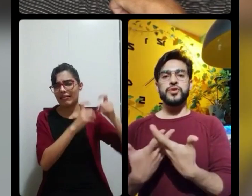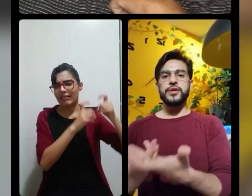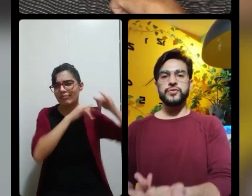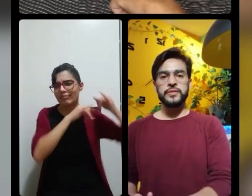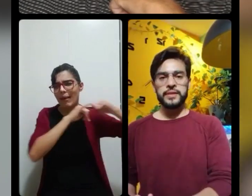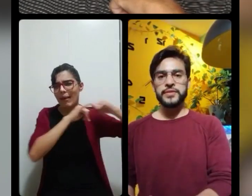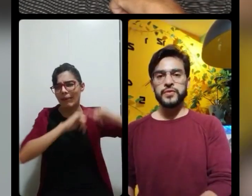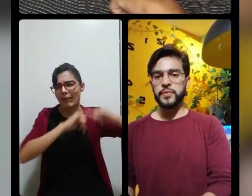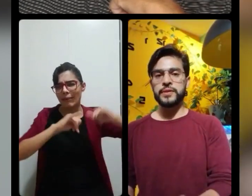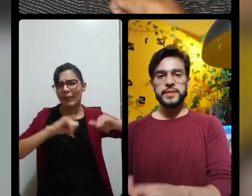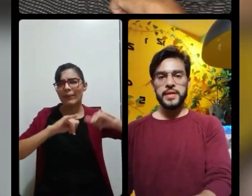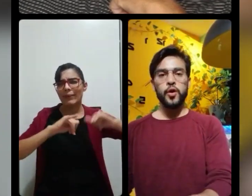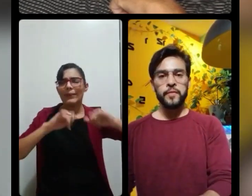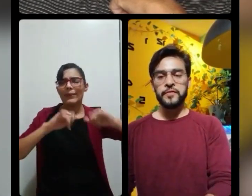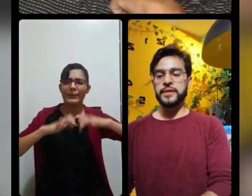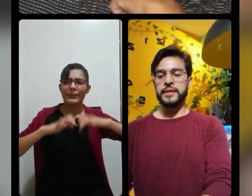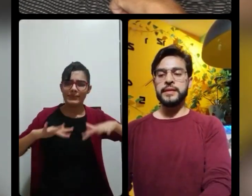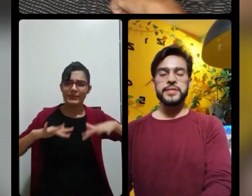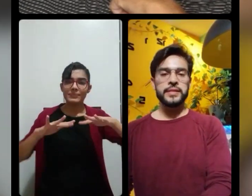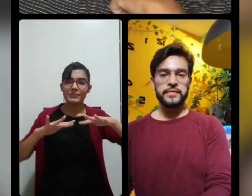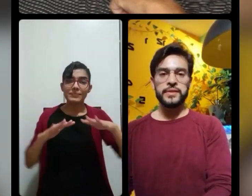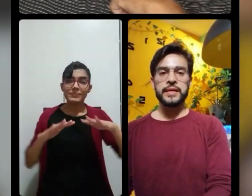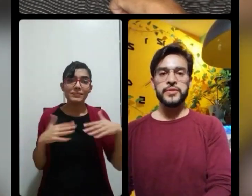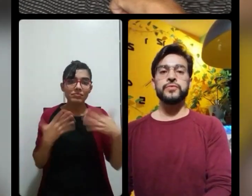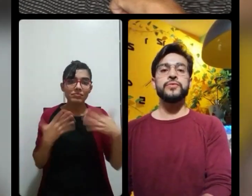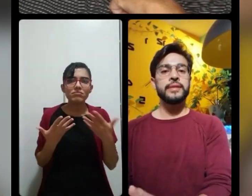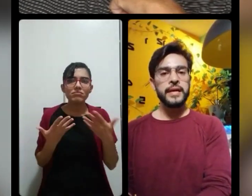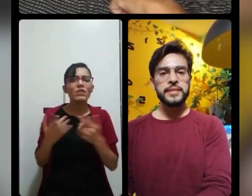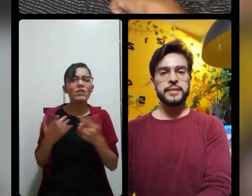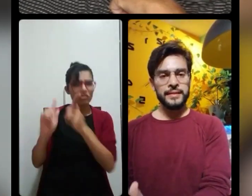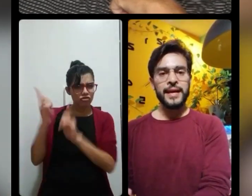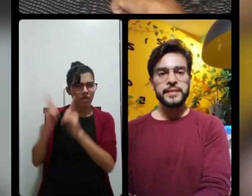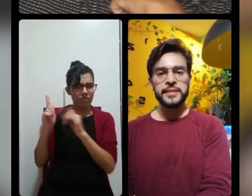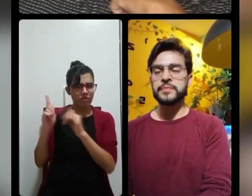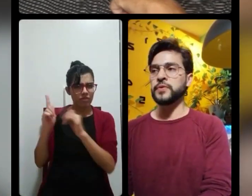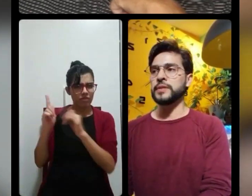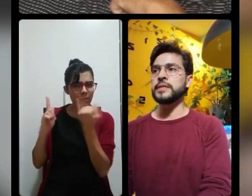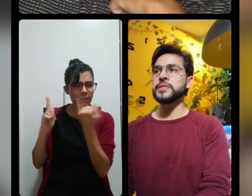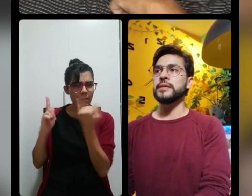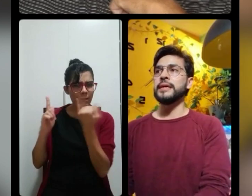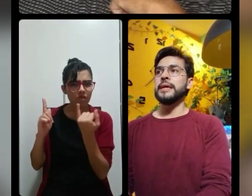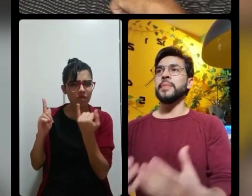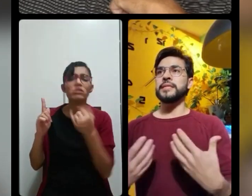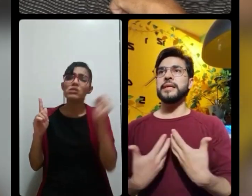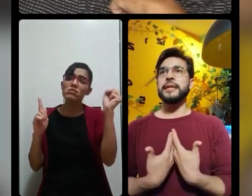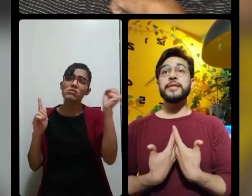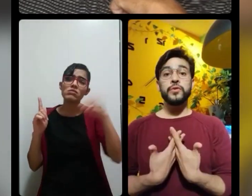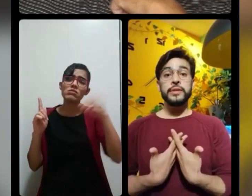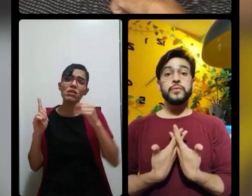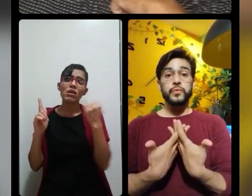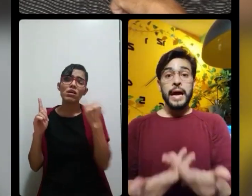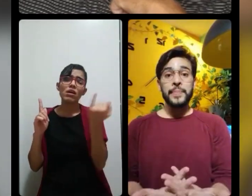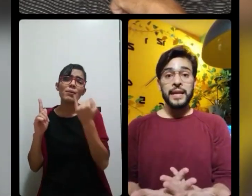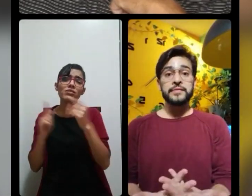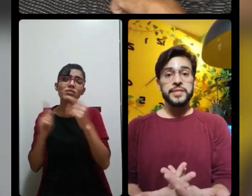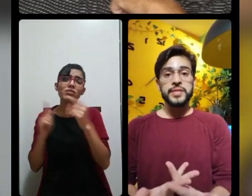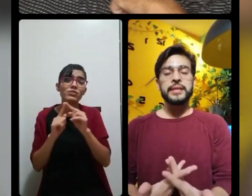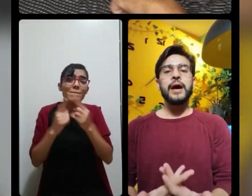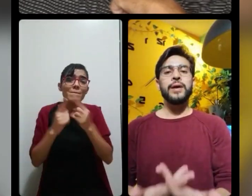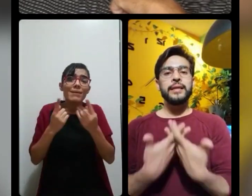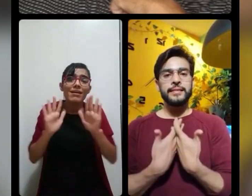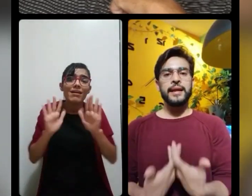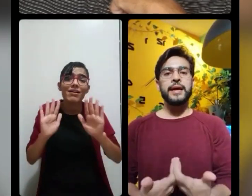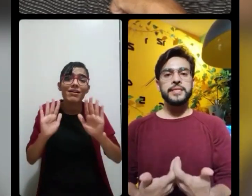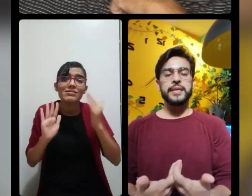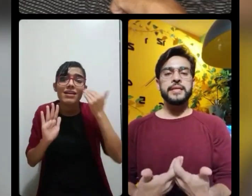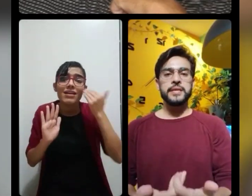significa que o gesto não tenha sua importância, óbvio que tem, esse livro de Cascudo traz essa importância, mas, querendo ou não, a palavra